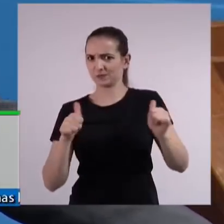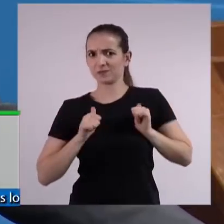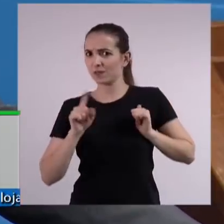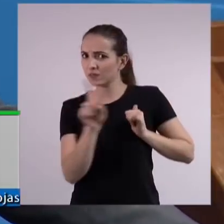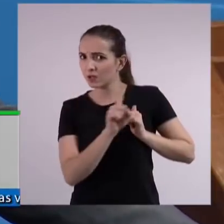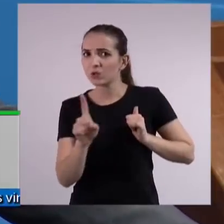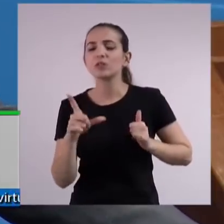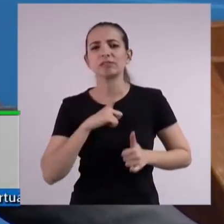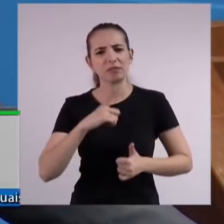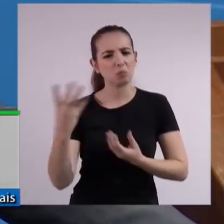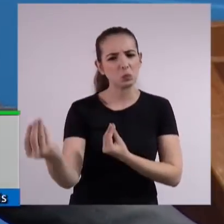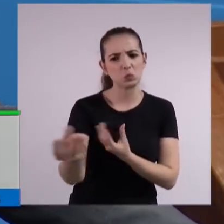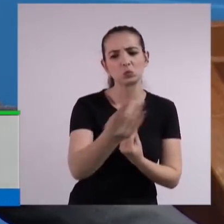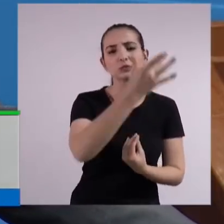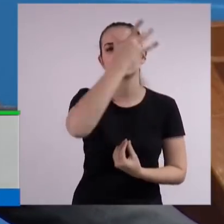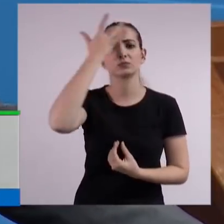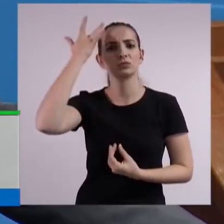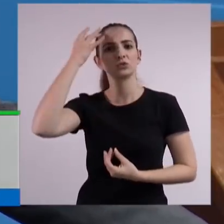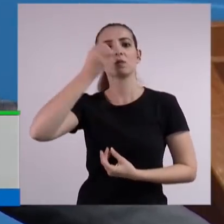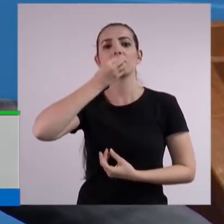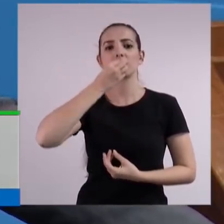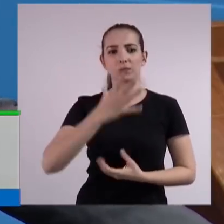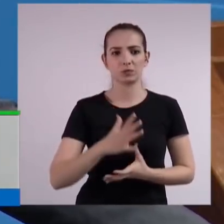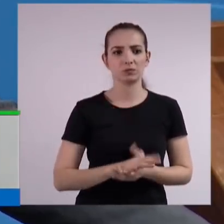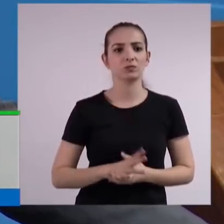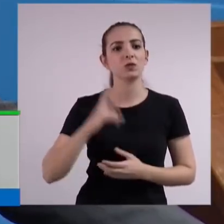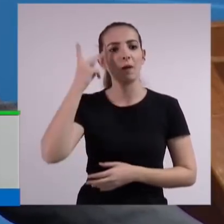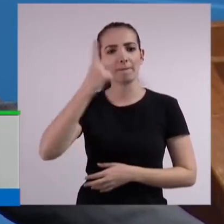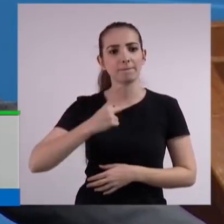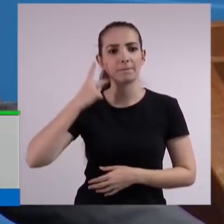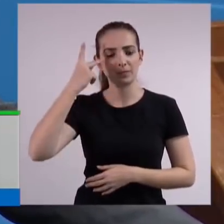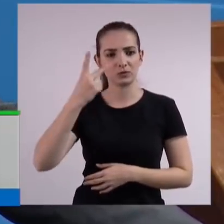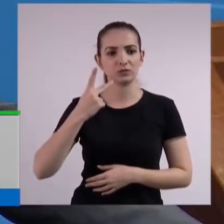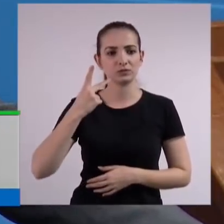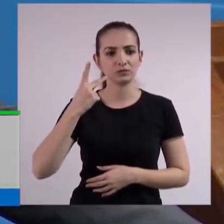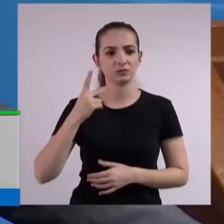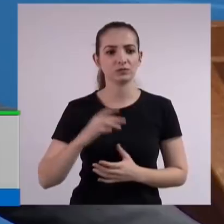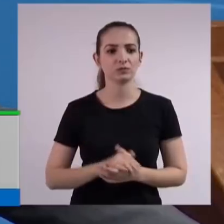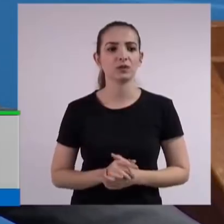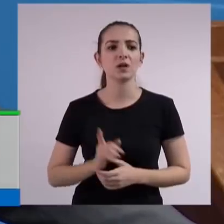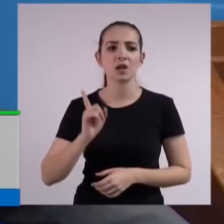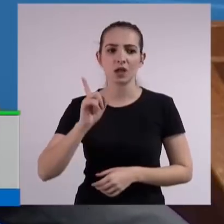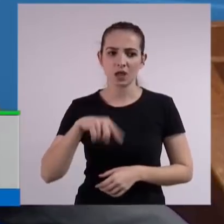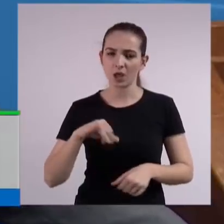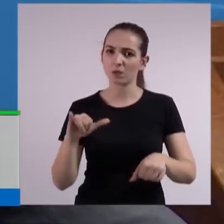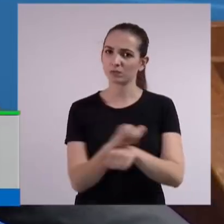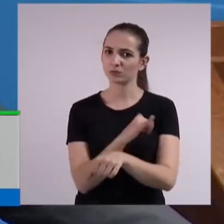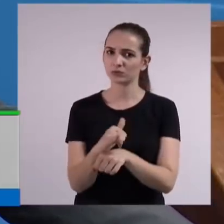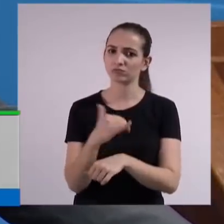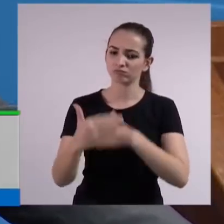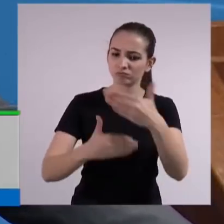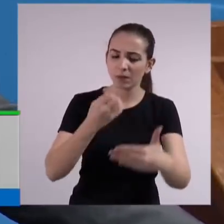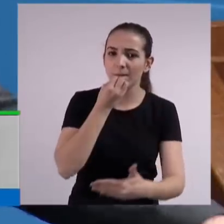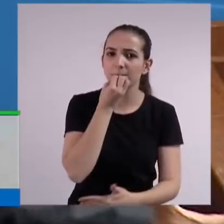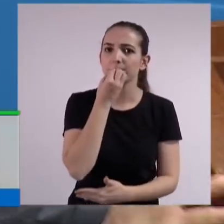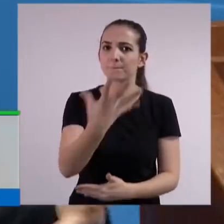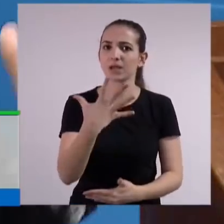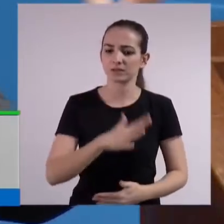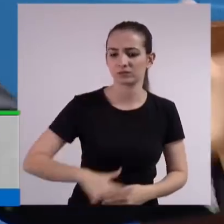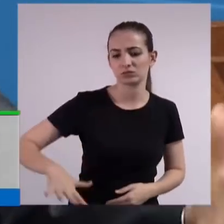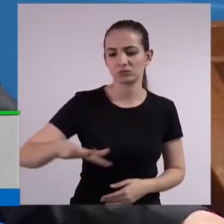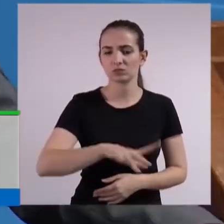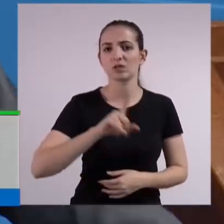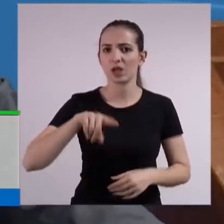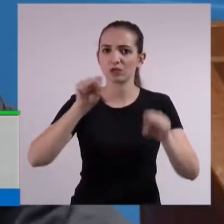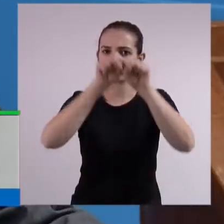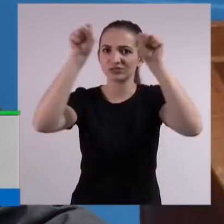muita gente boa, e que a política é um instrumento de execução do bem comum, que é o